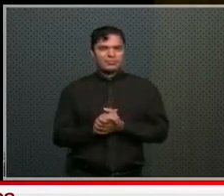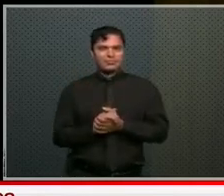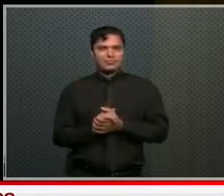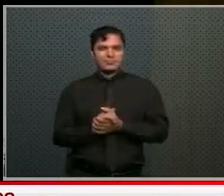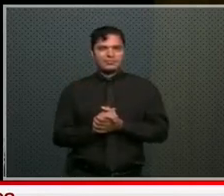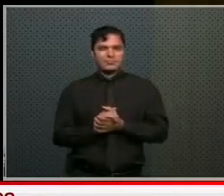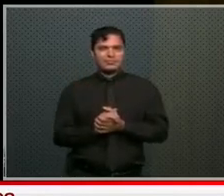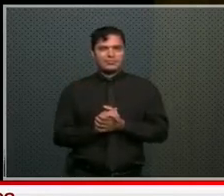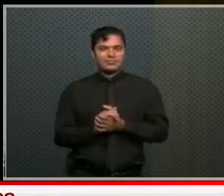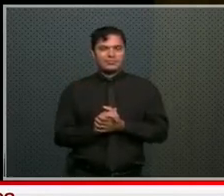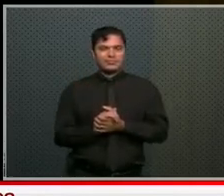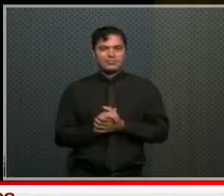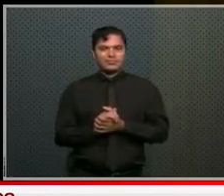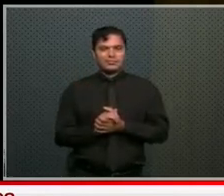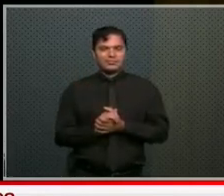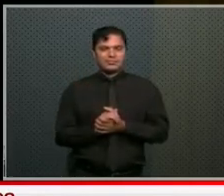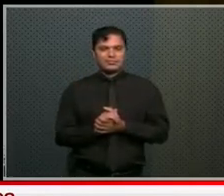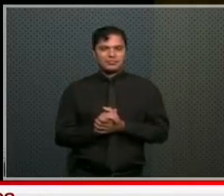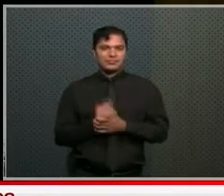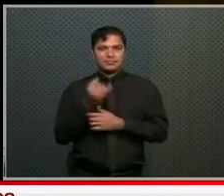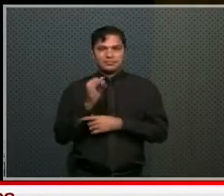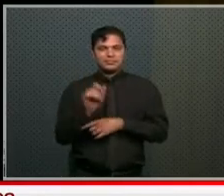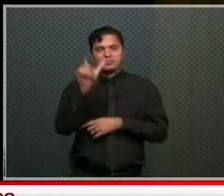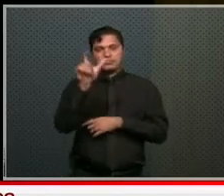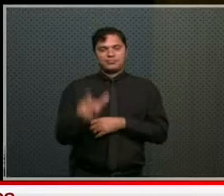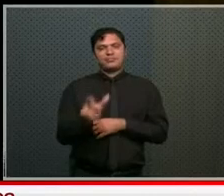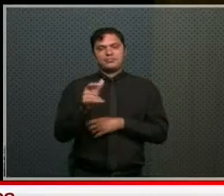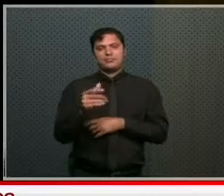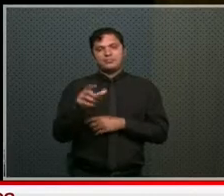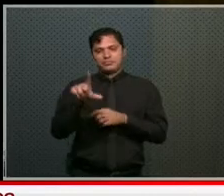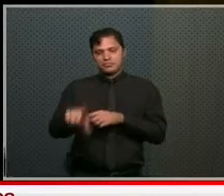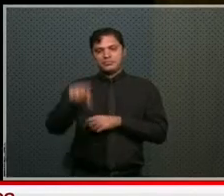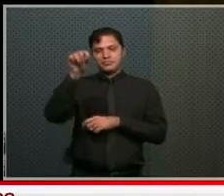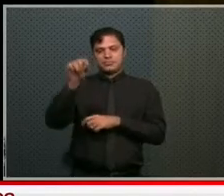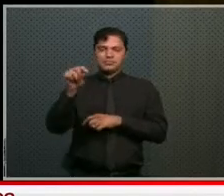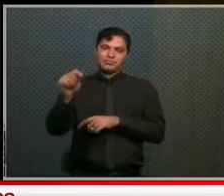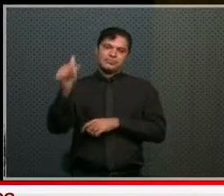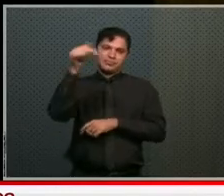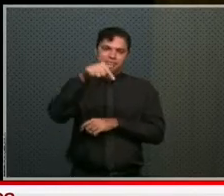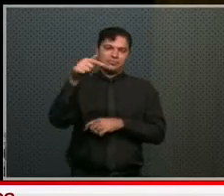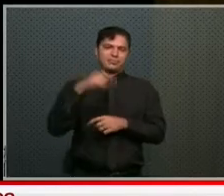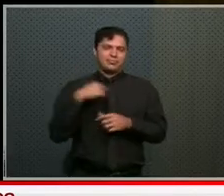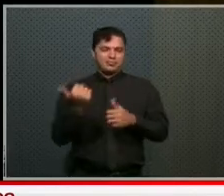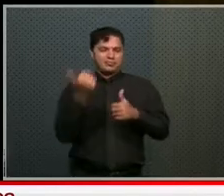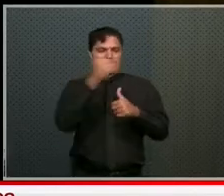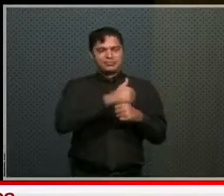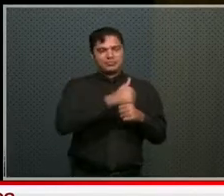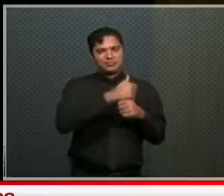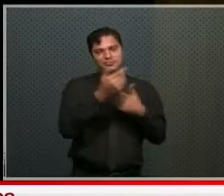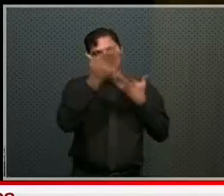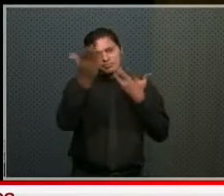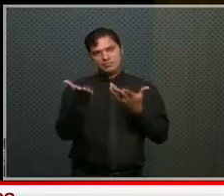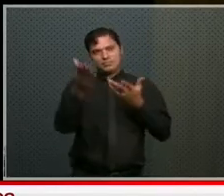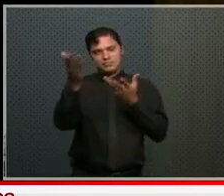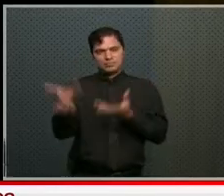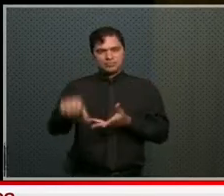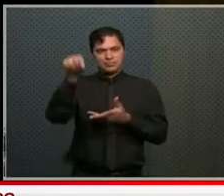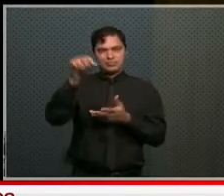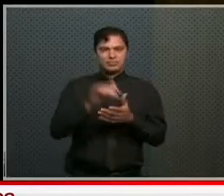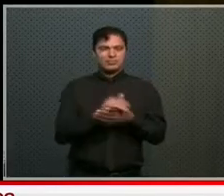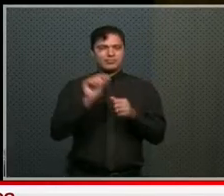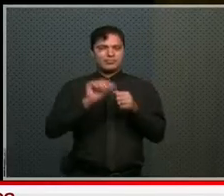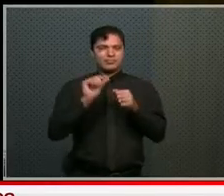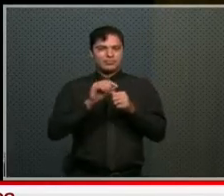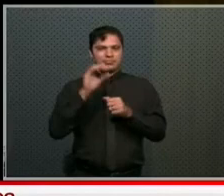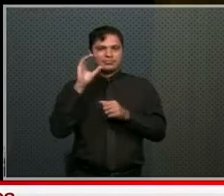então se você foi ele que escolheu você eu fui responsável por ter colocado ele lá mas eu vou fazer um comentário